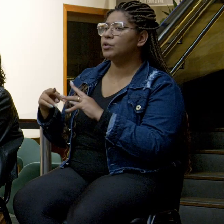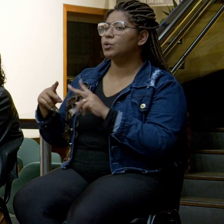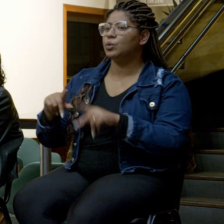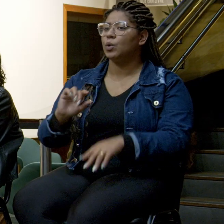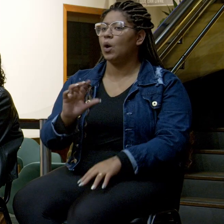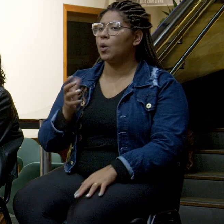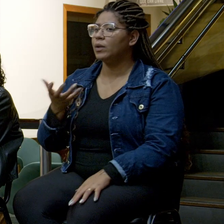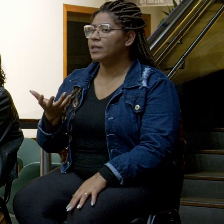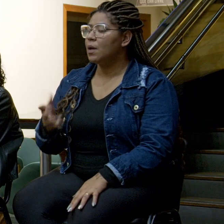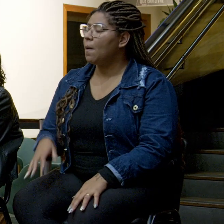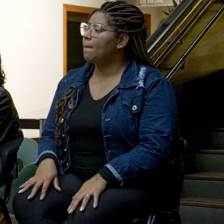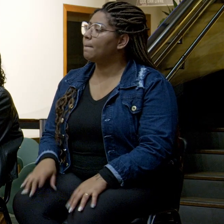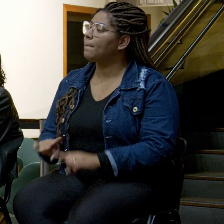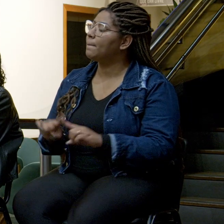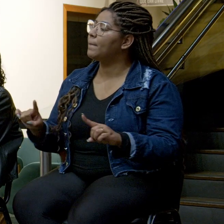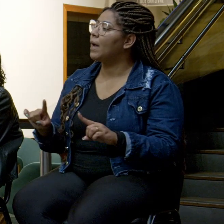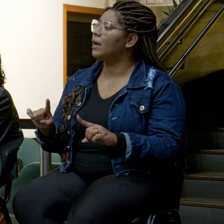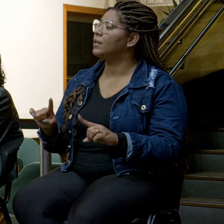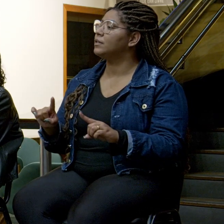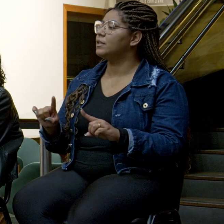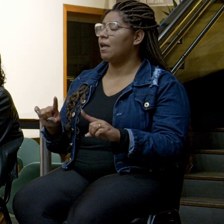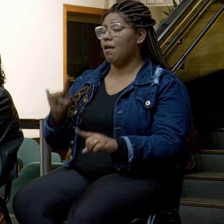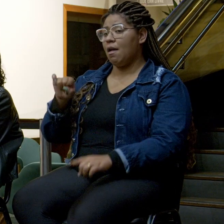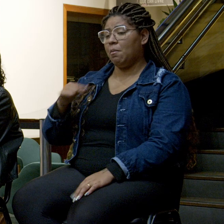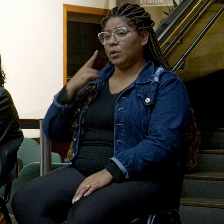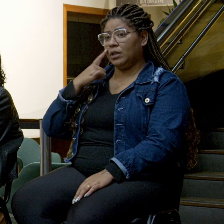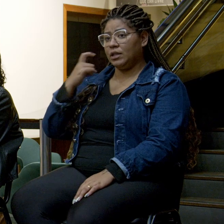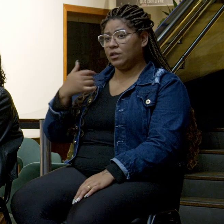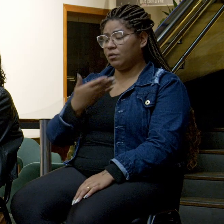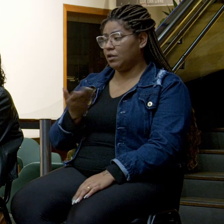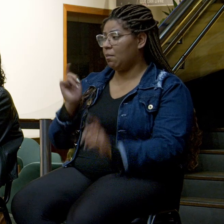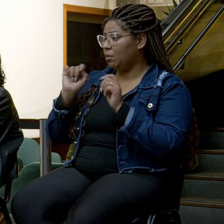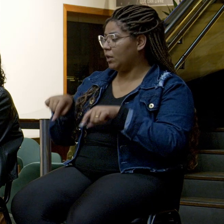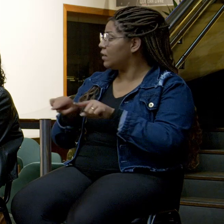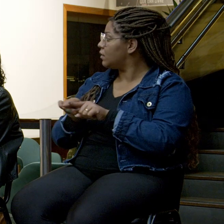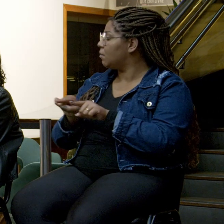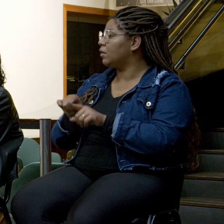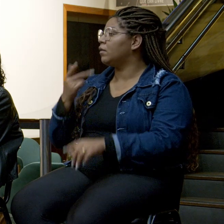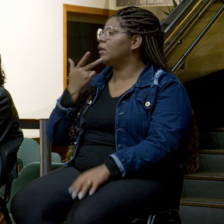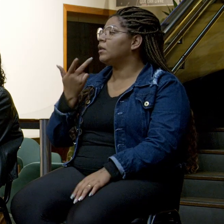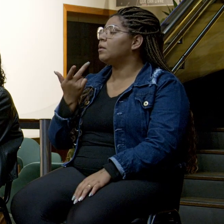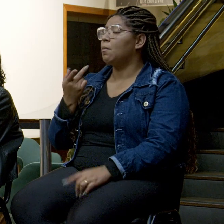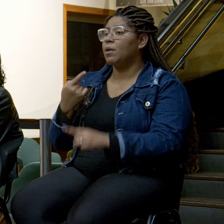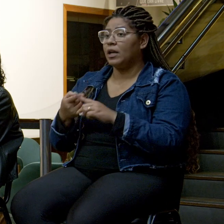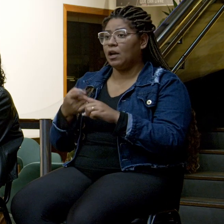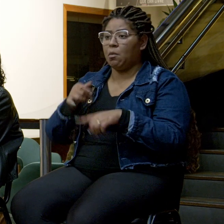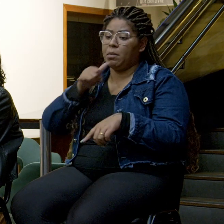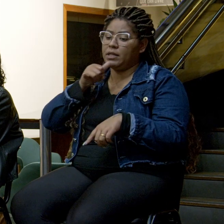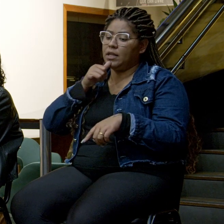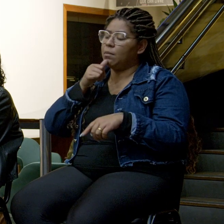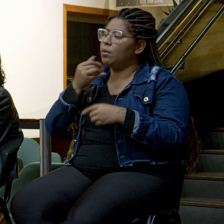dela, mas eu achei que talvez seria interessante se vocês pudessem salientar isso, uma vez que essa é uma